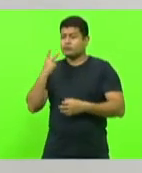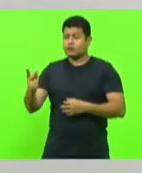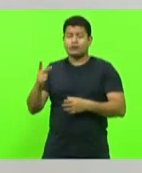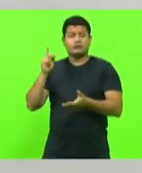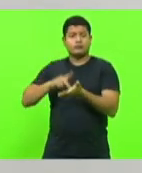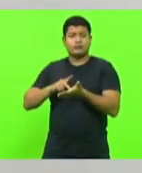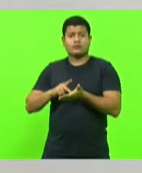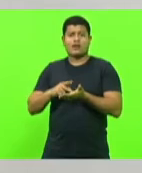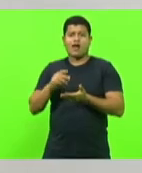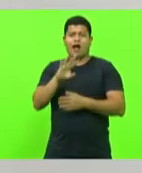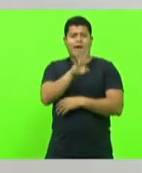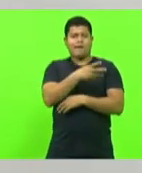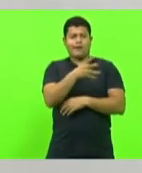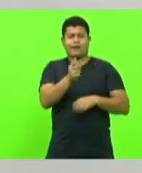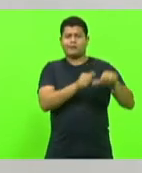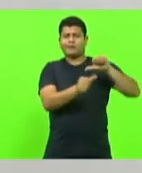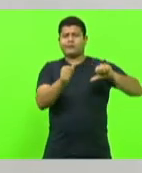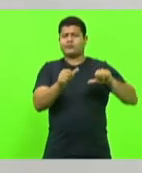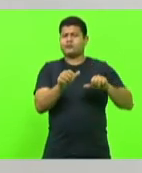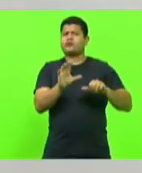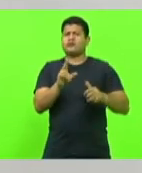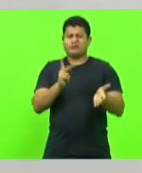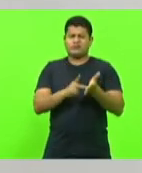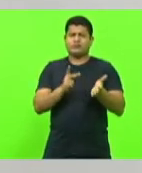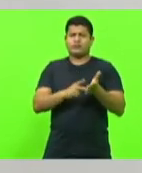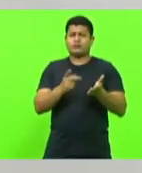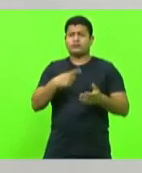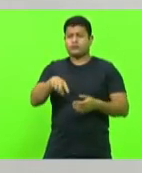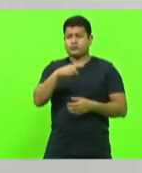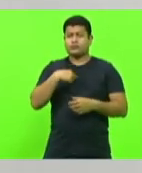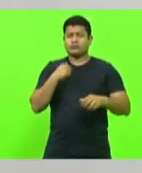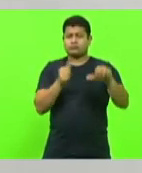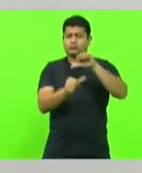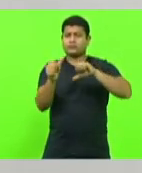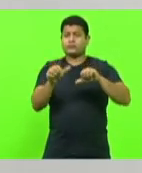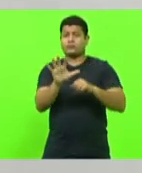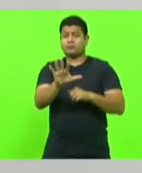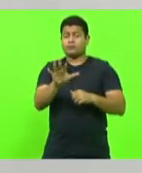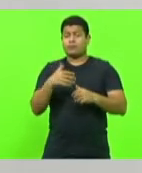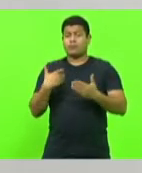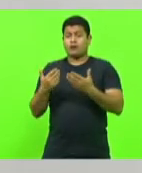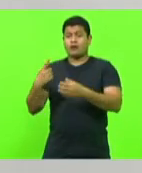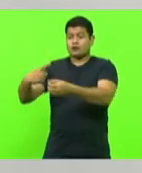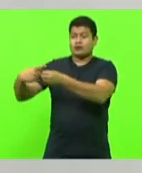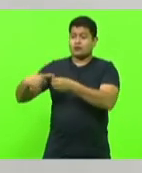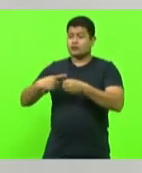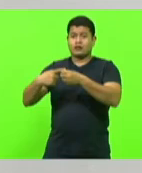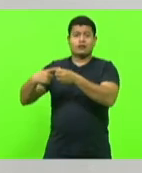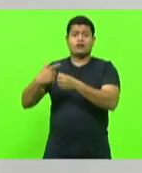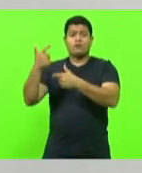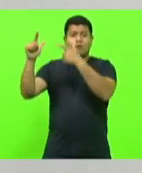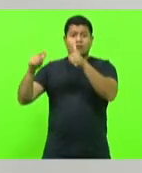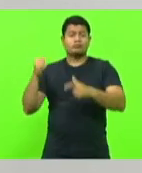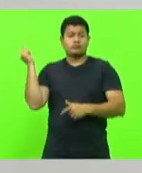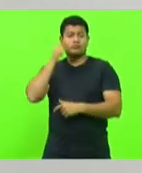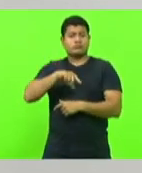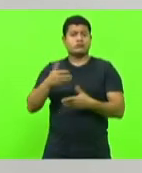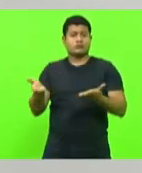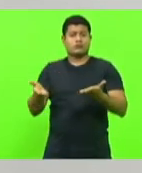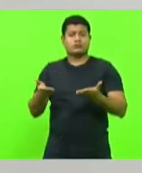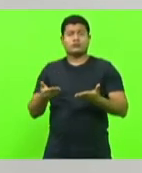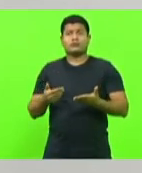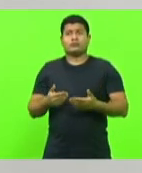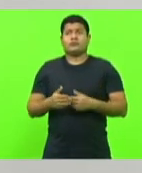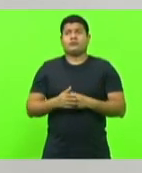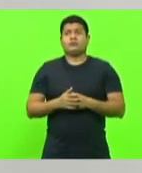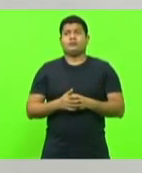mudou. O calendário mudou, sim, mudou, a gente reverteu, mas os outros municípios estão conseguindo fazer. Aí também foi dito que a partir do momento